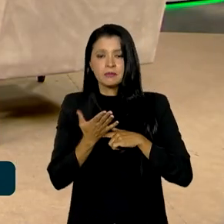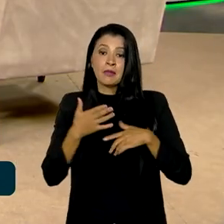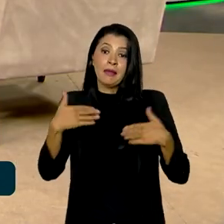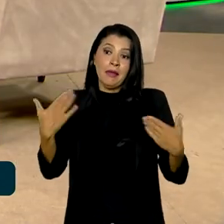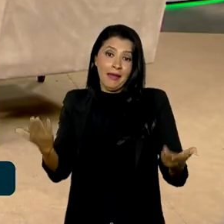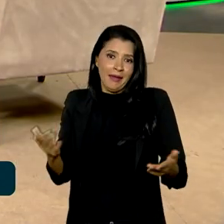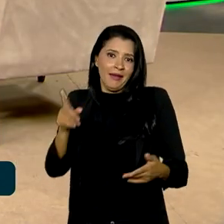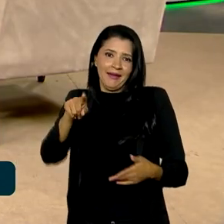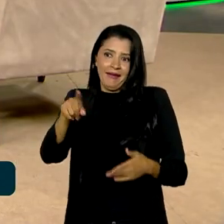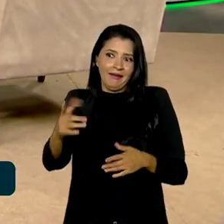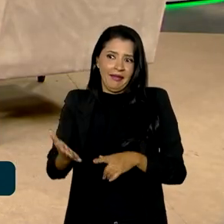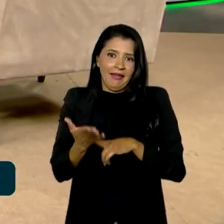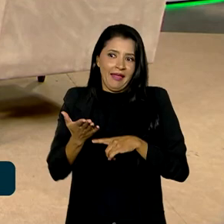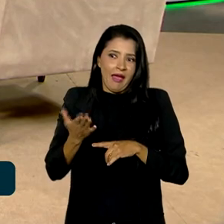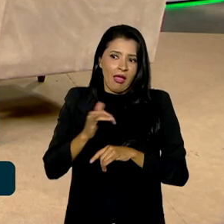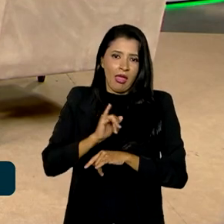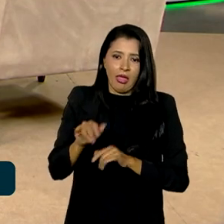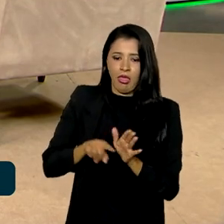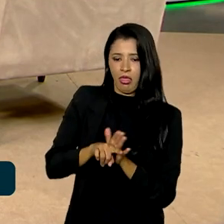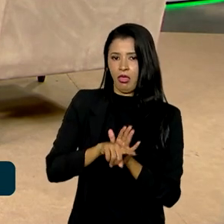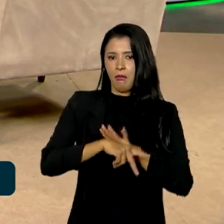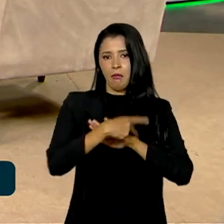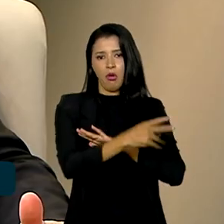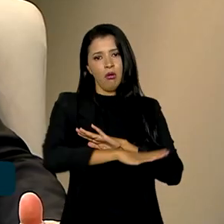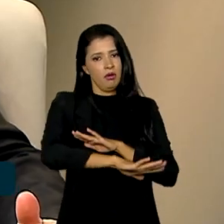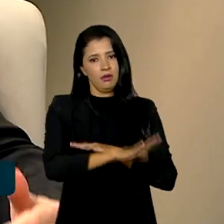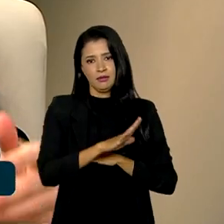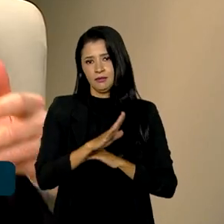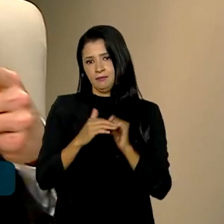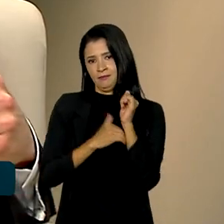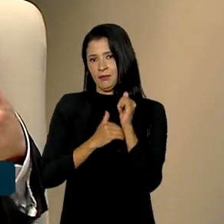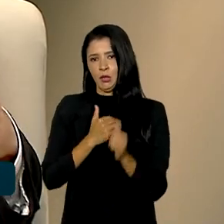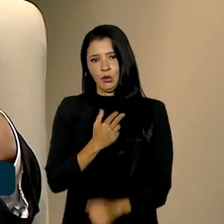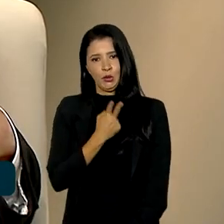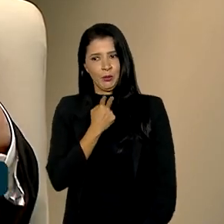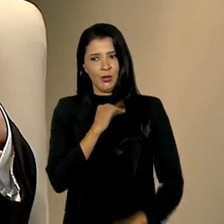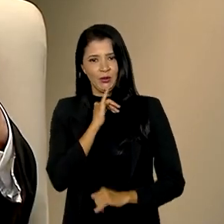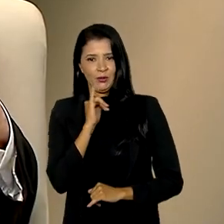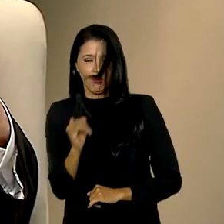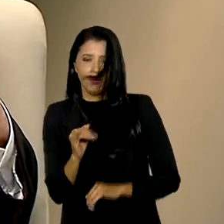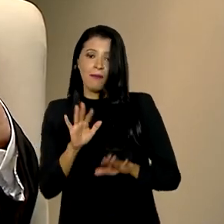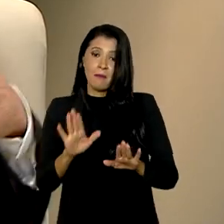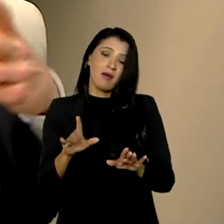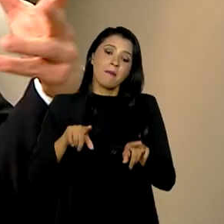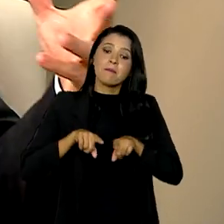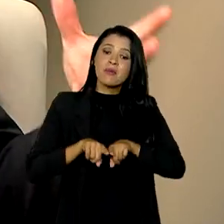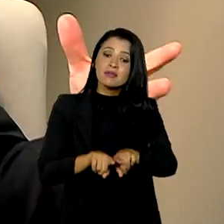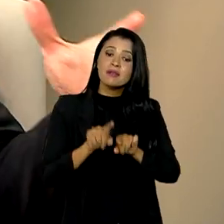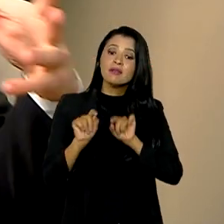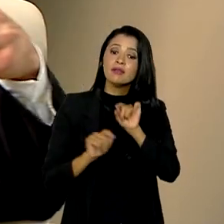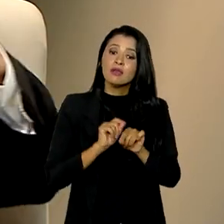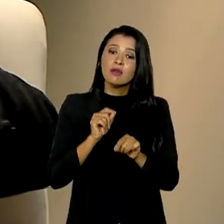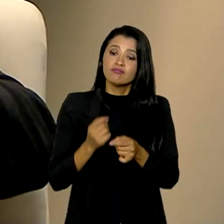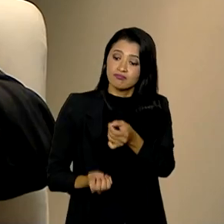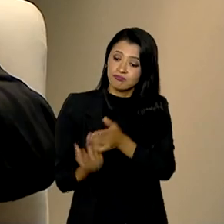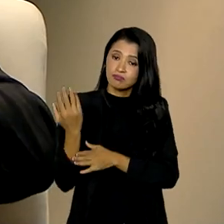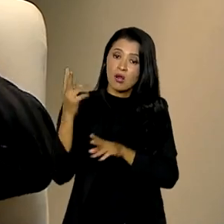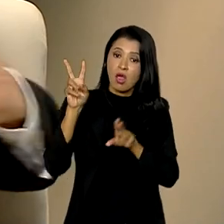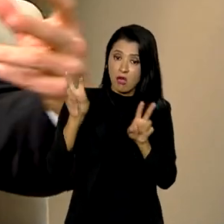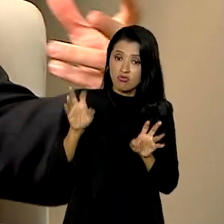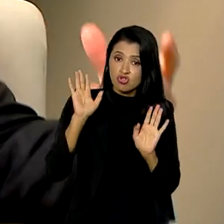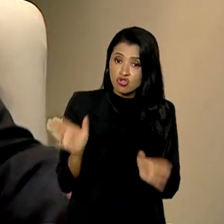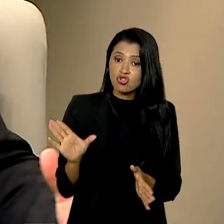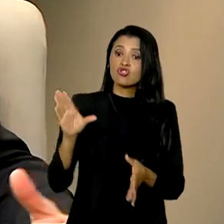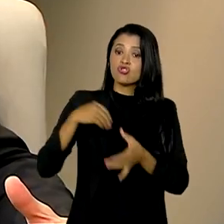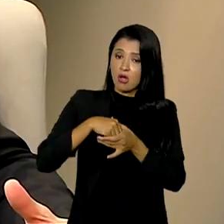pode adiantar investigações específicas, mas essa parceria visa consolidar uma agenda que já existe